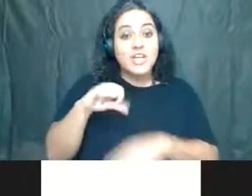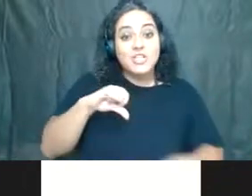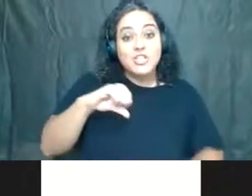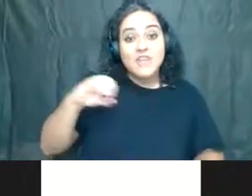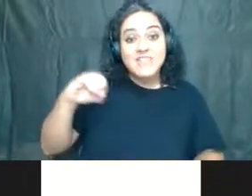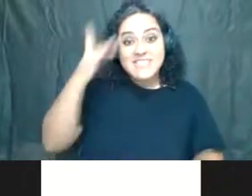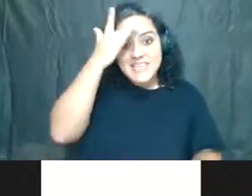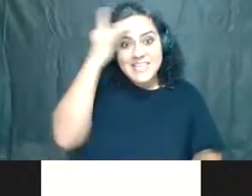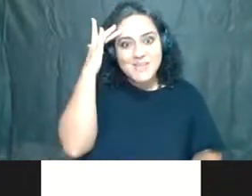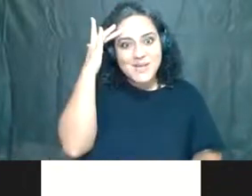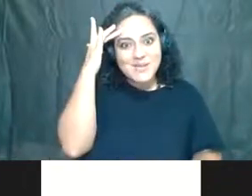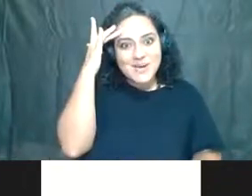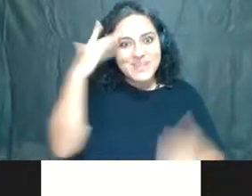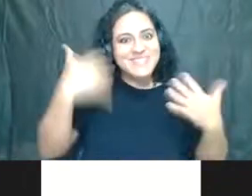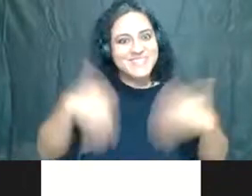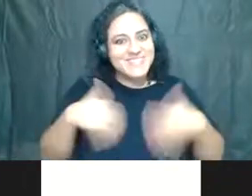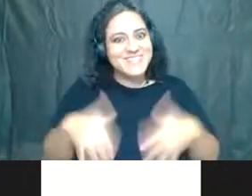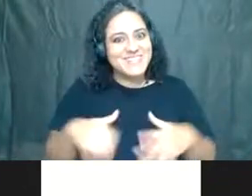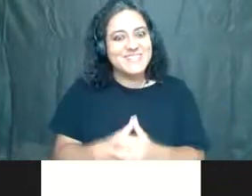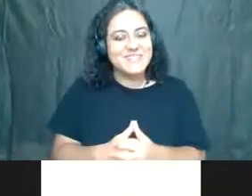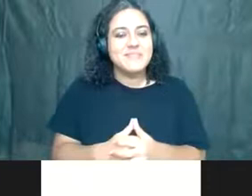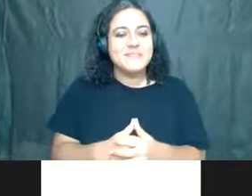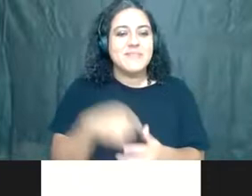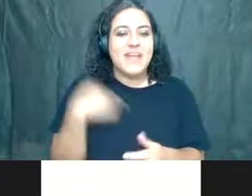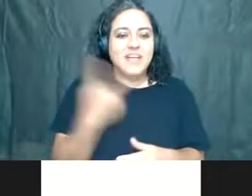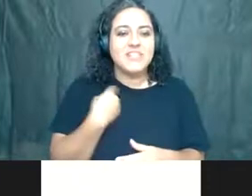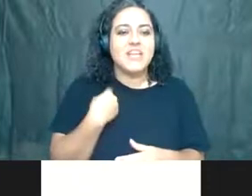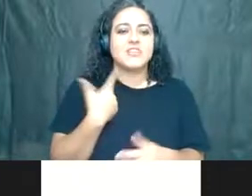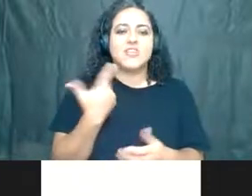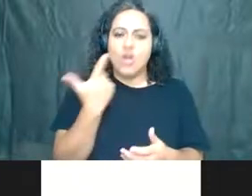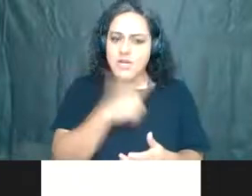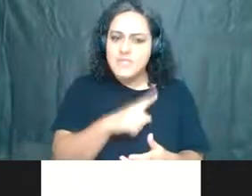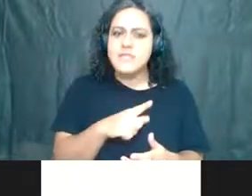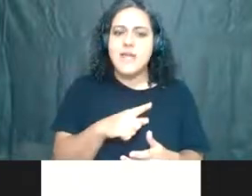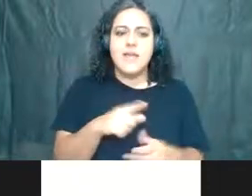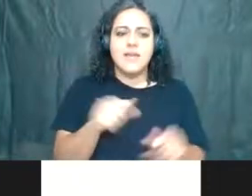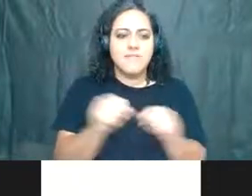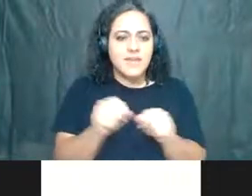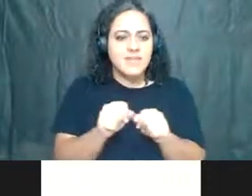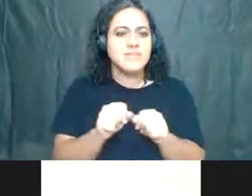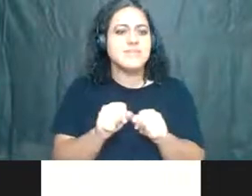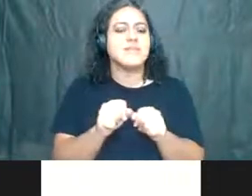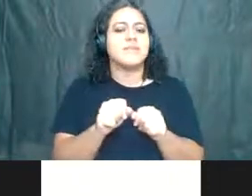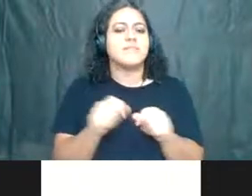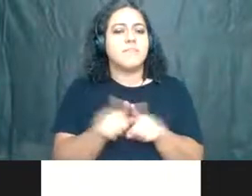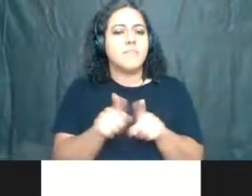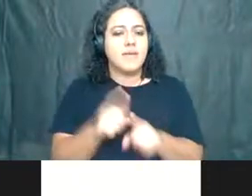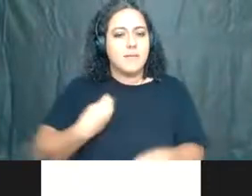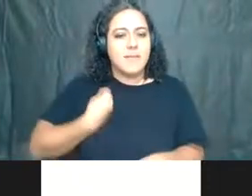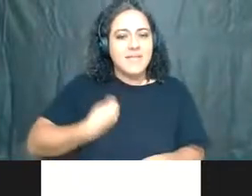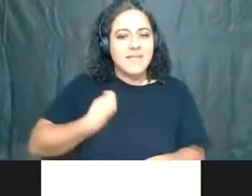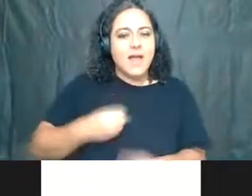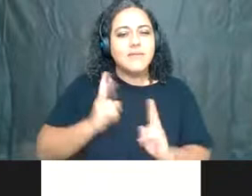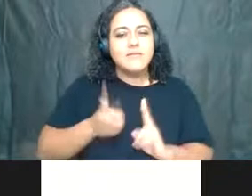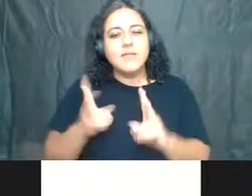pessoas. Está muito distante daquilo que a gente consegue fazer nas feiras de ciências presenciais, que a gente sempre tem um